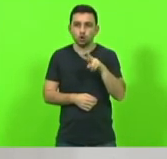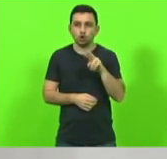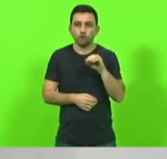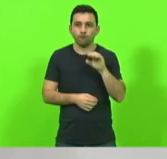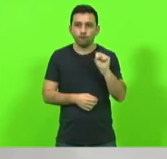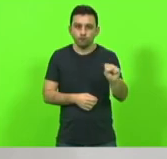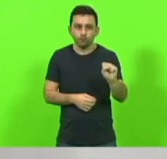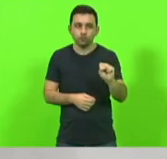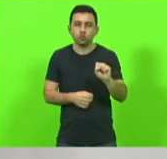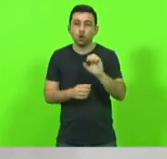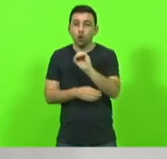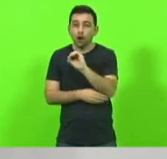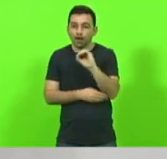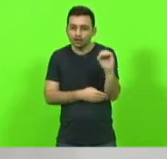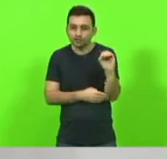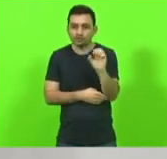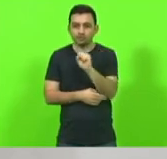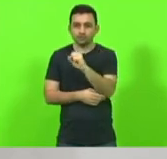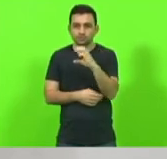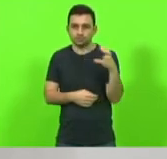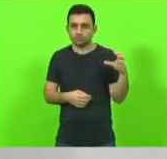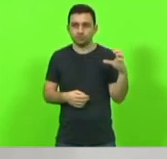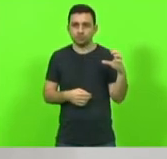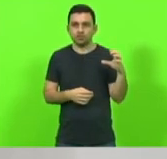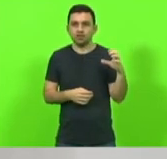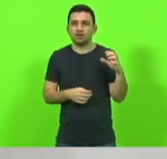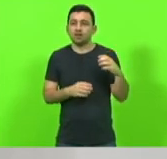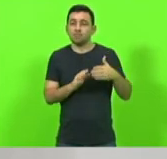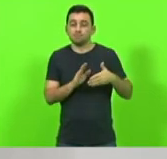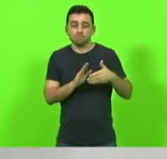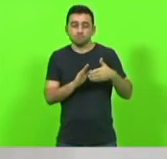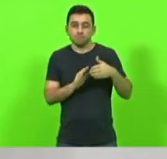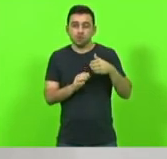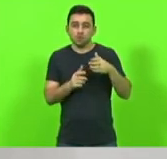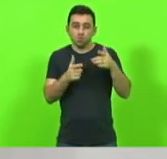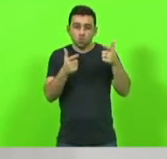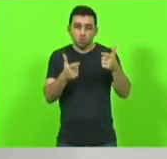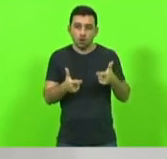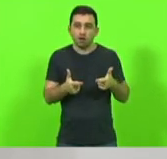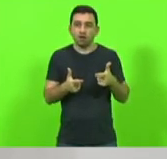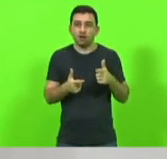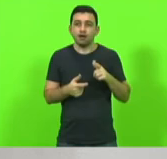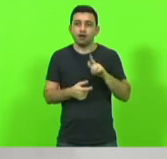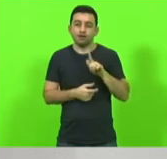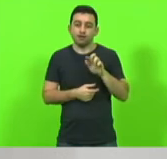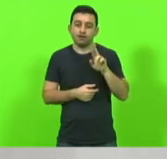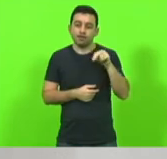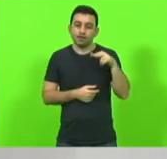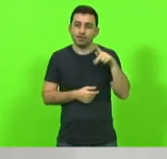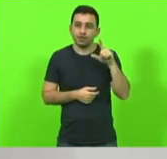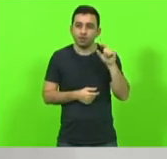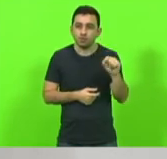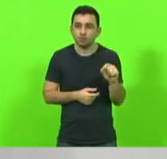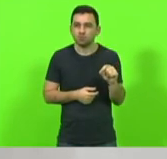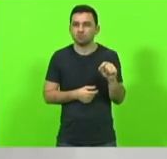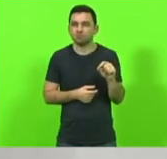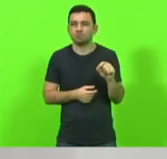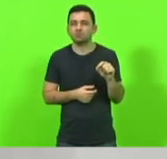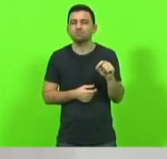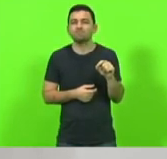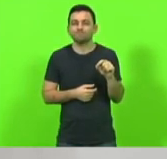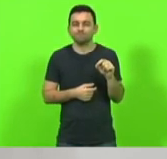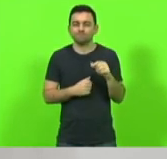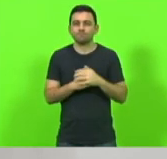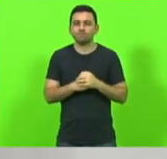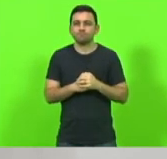Santa Catarina, passando pelo Gringo, lá em Erval Velho, vocês vão ver